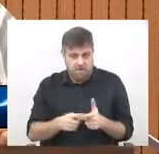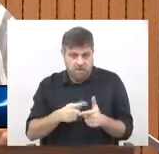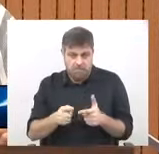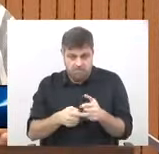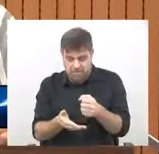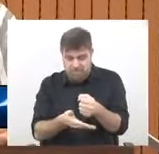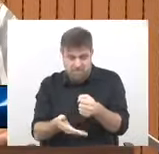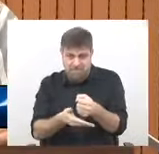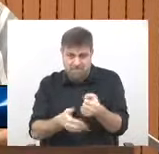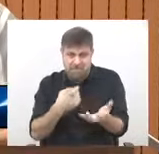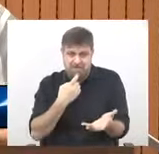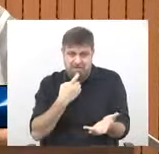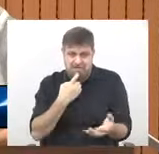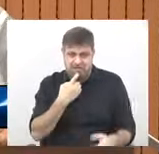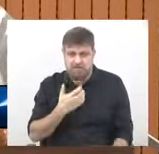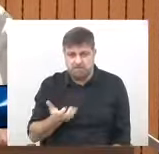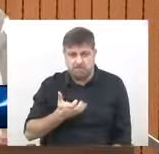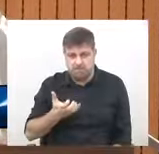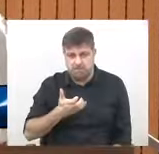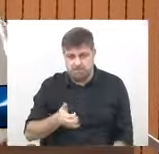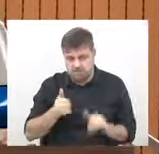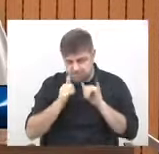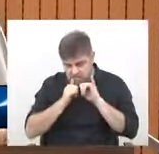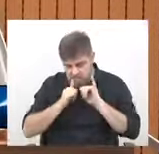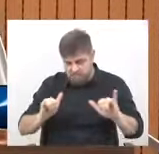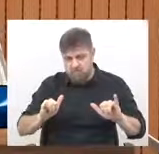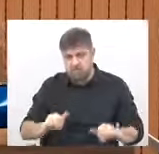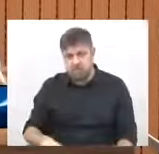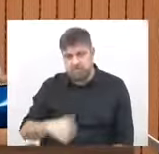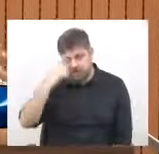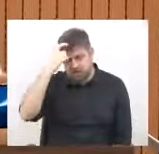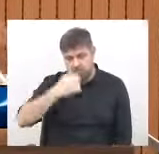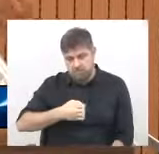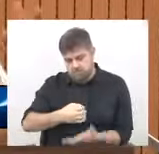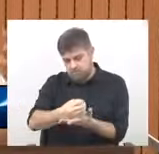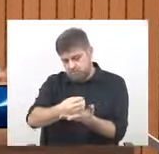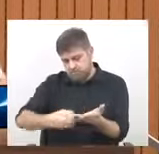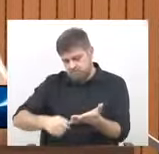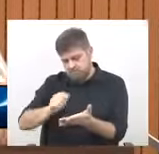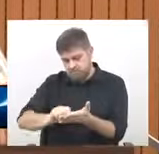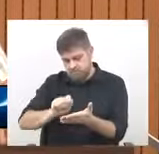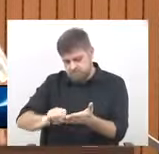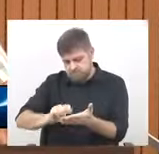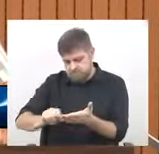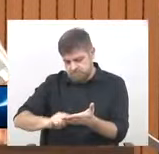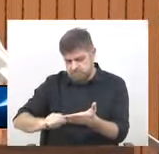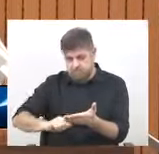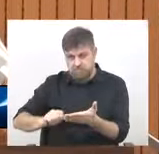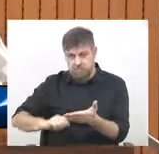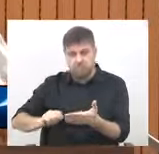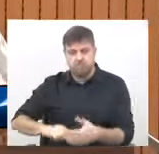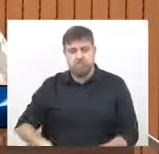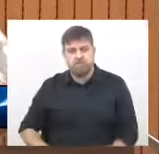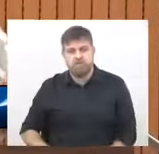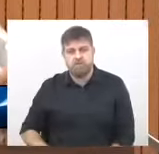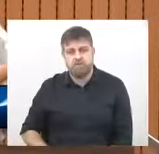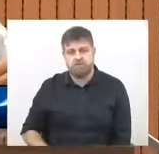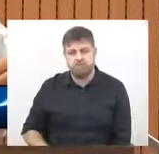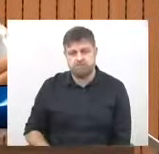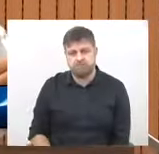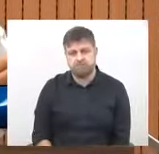de Campinas. Então, gostaria de deixar aqui de registrado que eu oficiei, tornei aí, então,